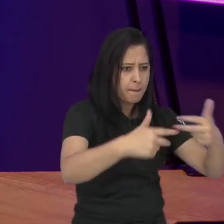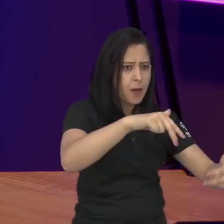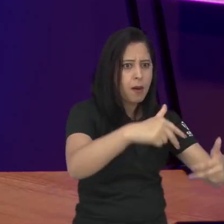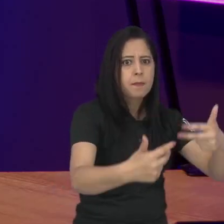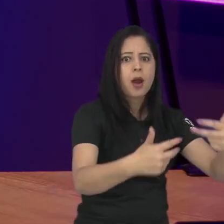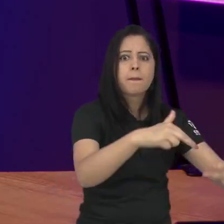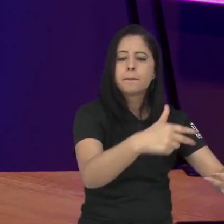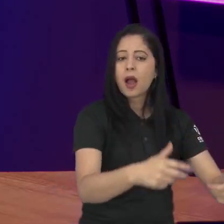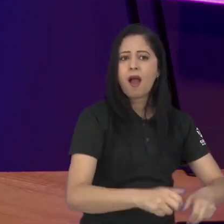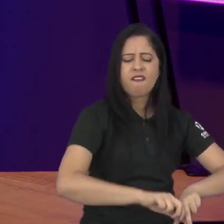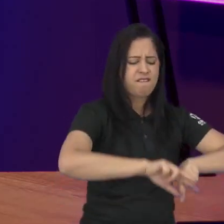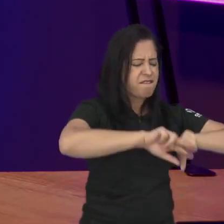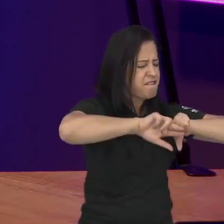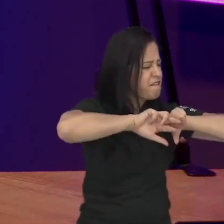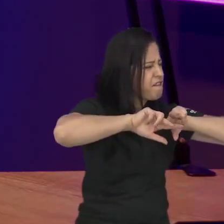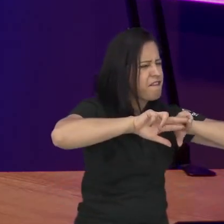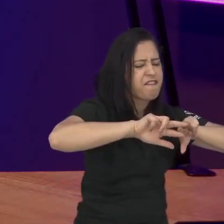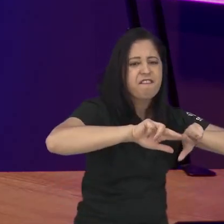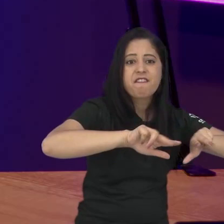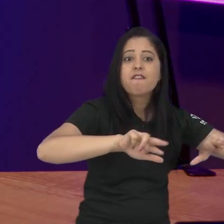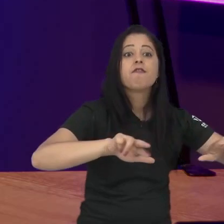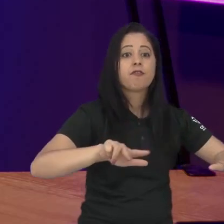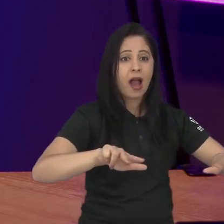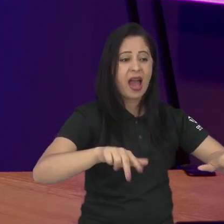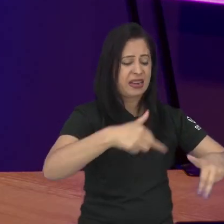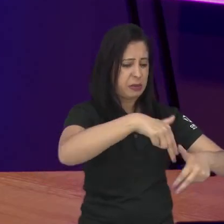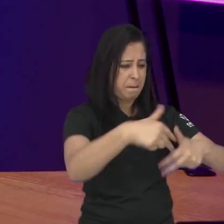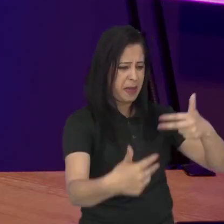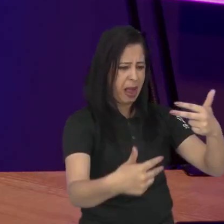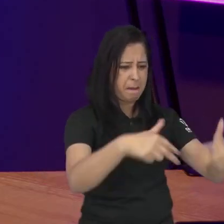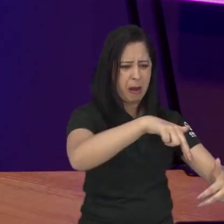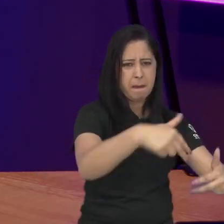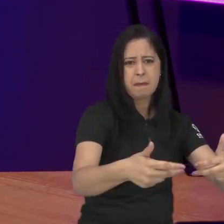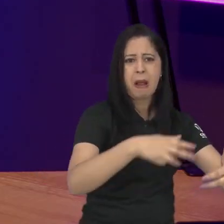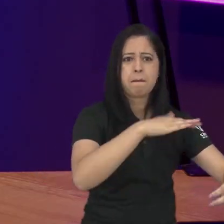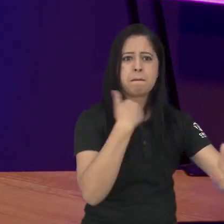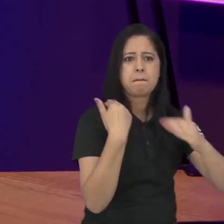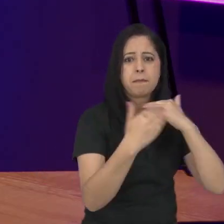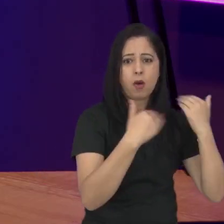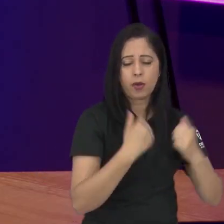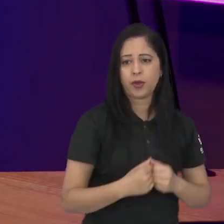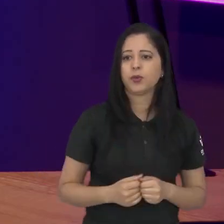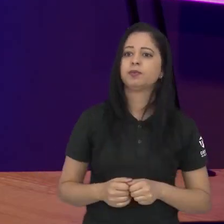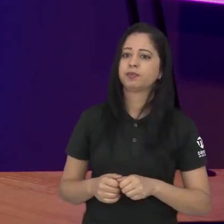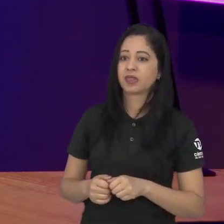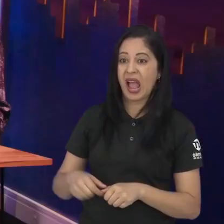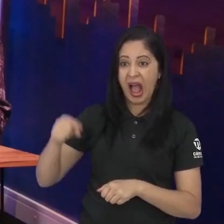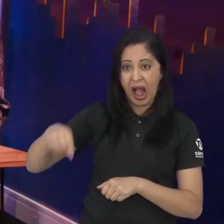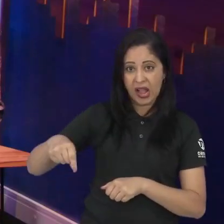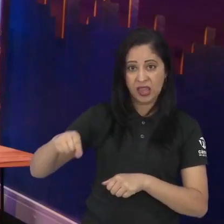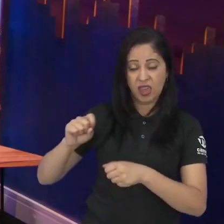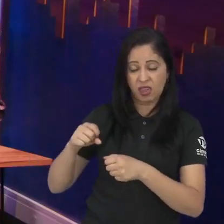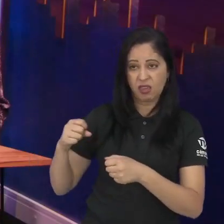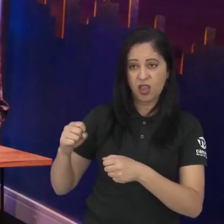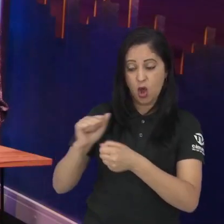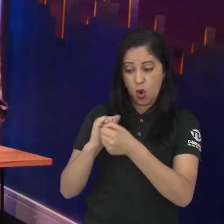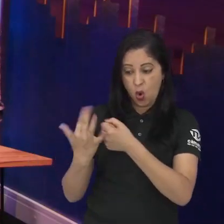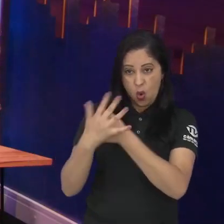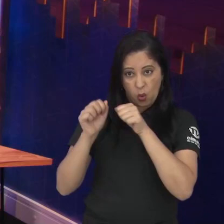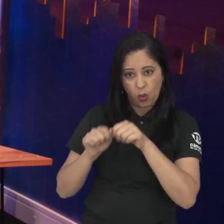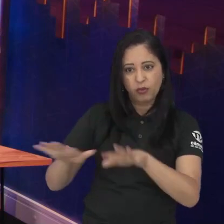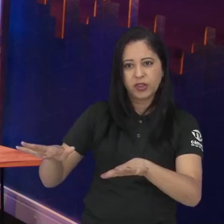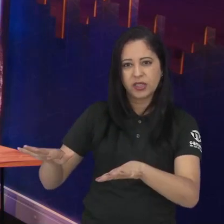tipo, são milhares, milhões de pessoas que faleceram durante essa pandemia. No Covid a gente está com quase 7 milhões,